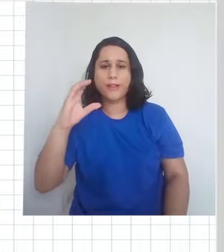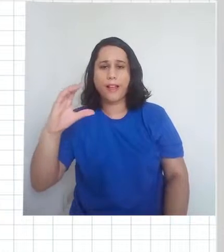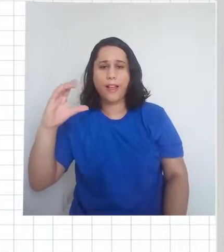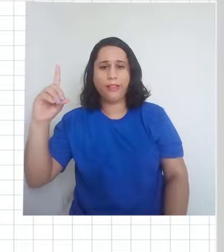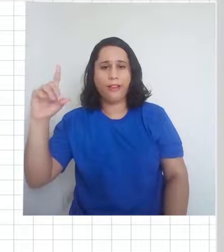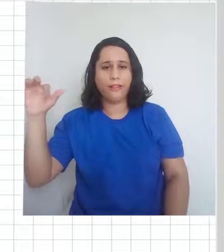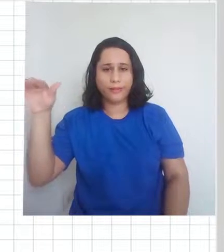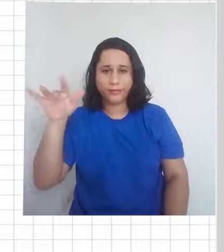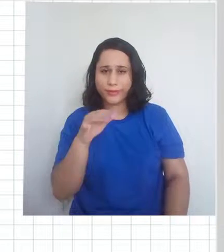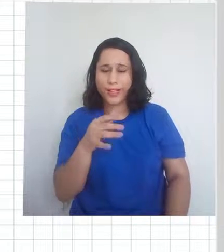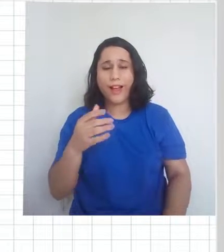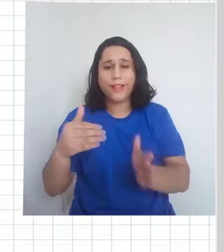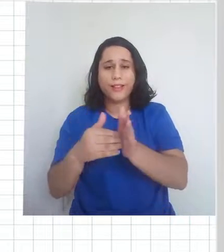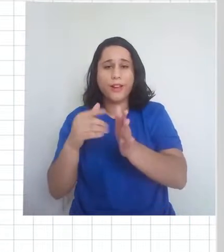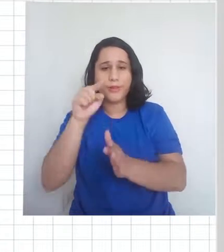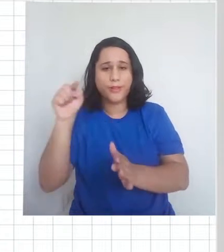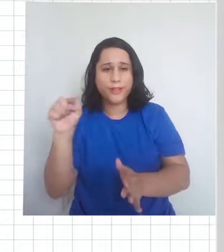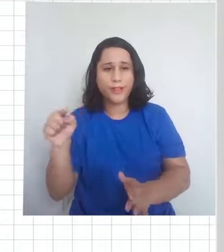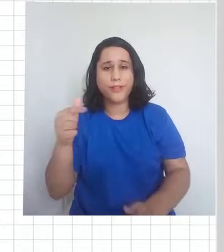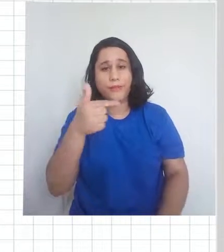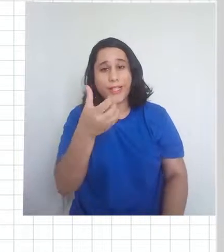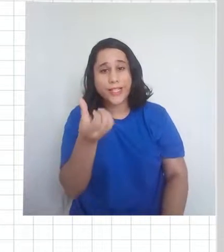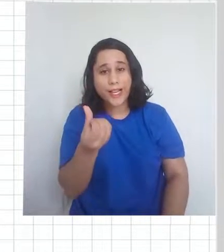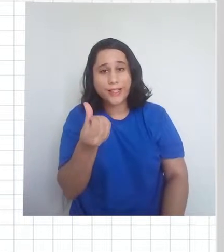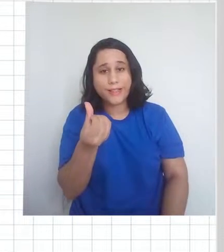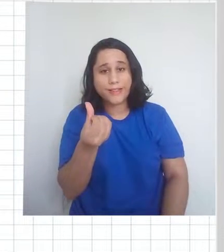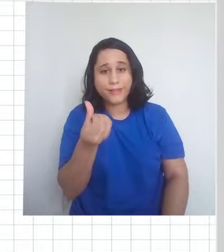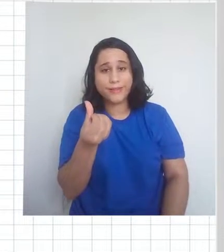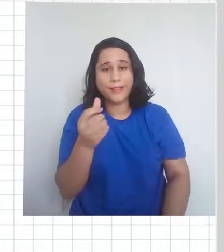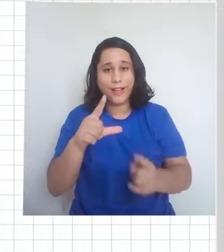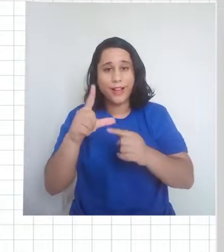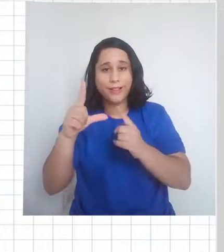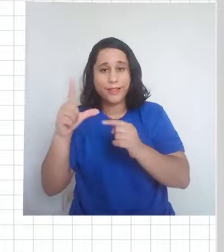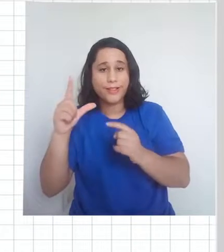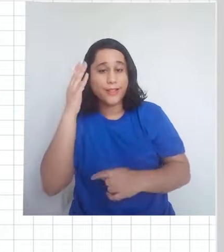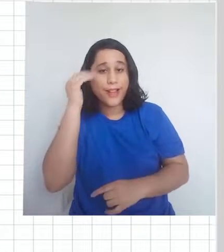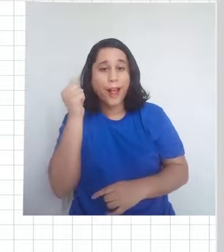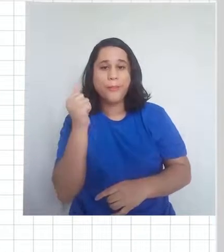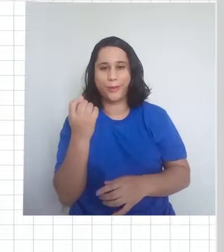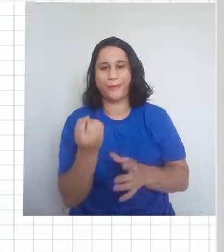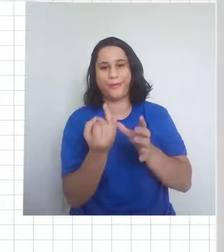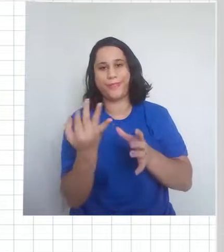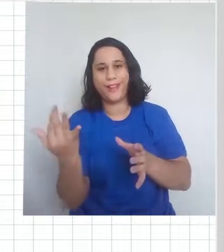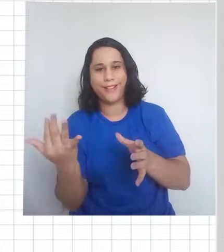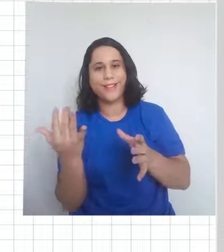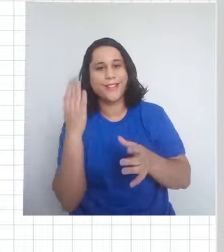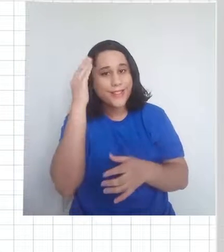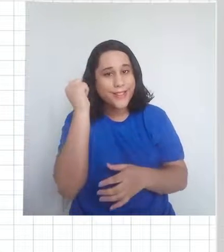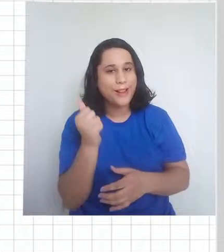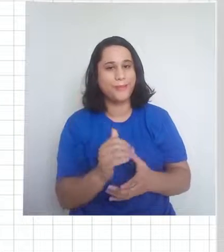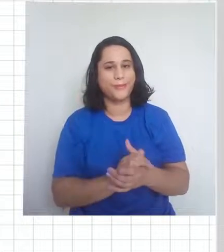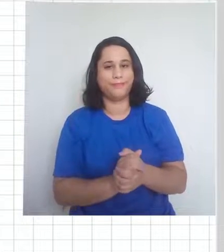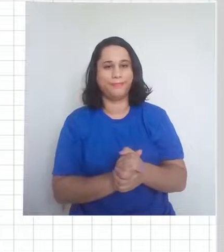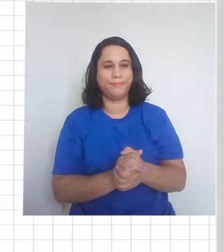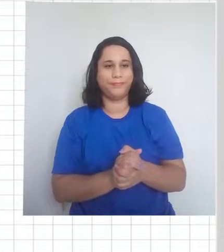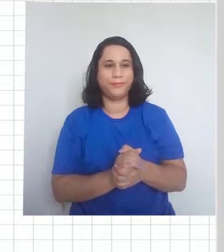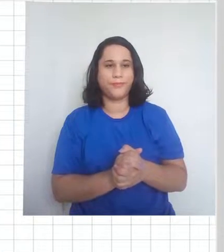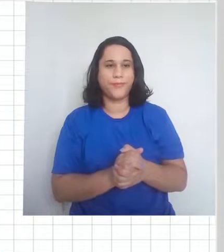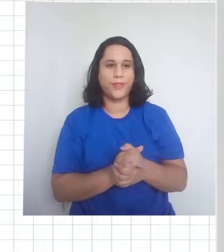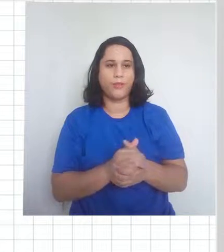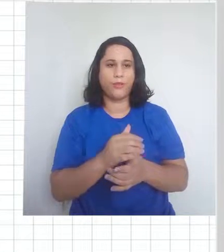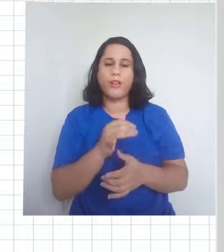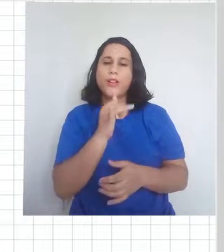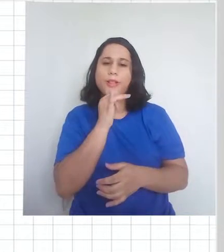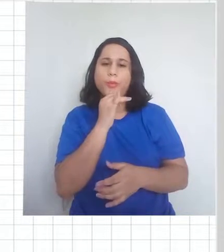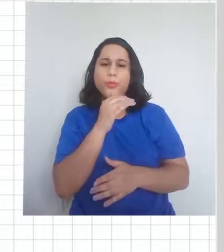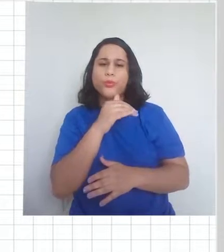F, G, H, até a letra Z, são 26. Então, a gente consegue contar todos os elementos, tá bom? Todos os